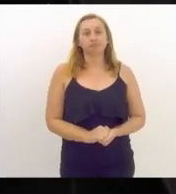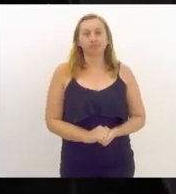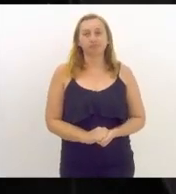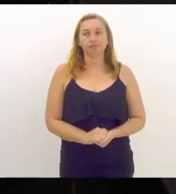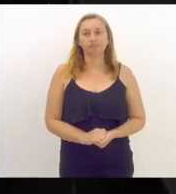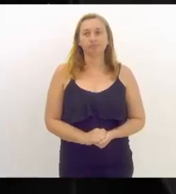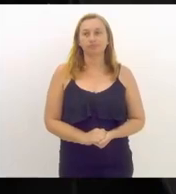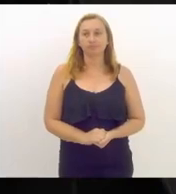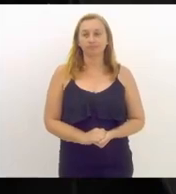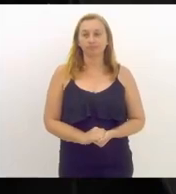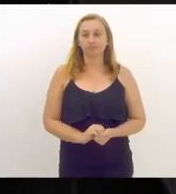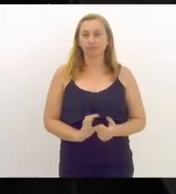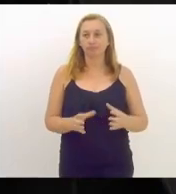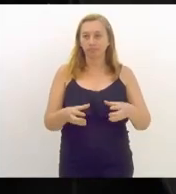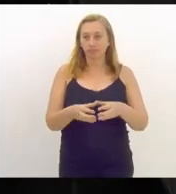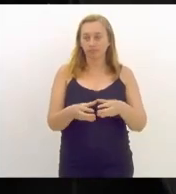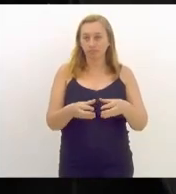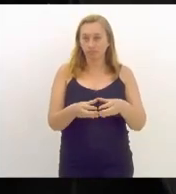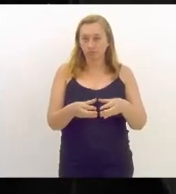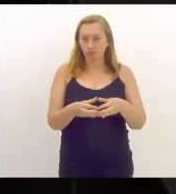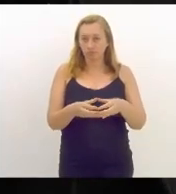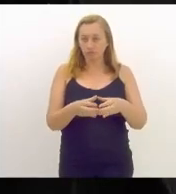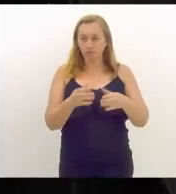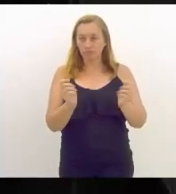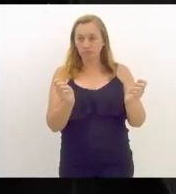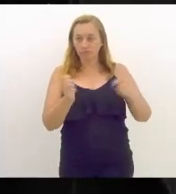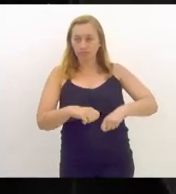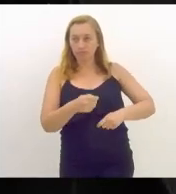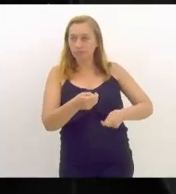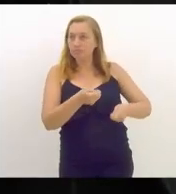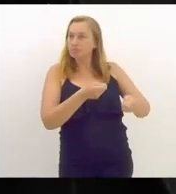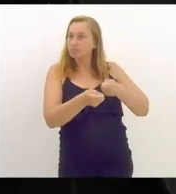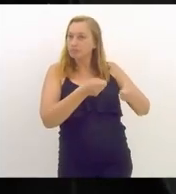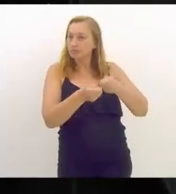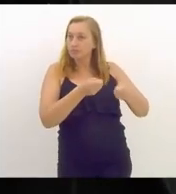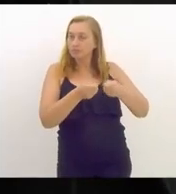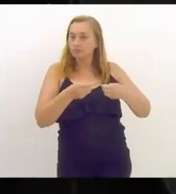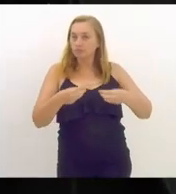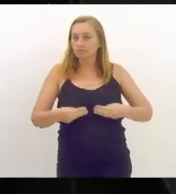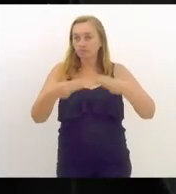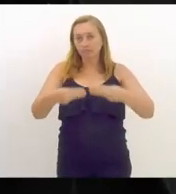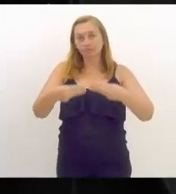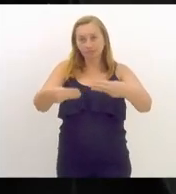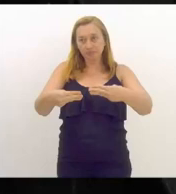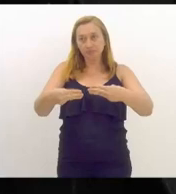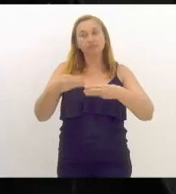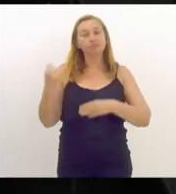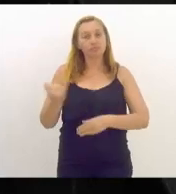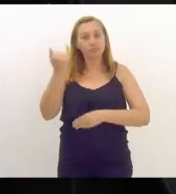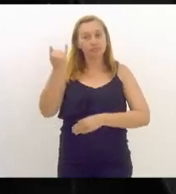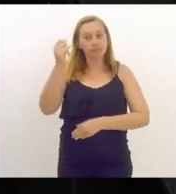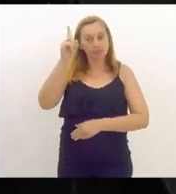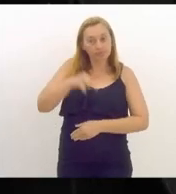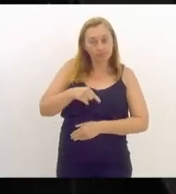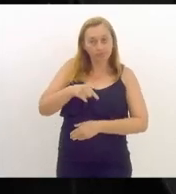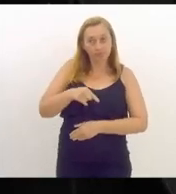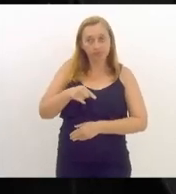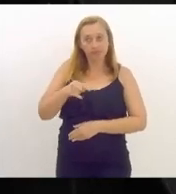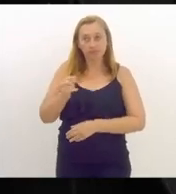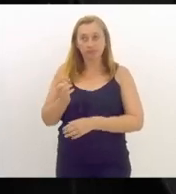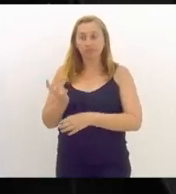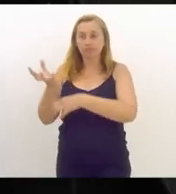pelo órgão competente que controla Esse Ministério tão importante que é que é o Senado